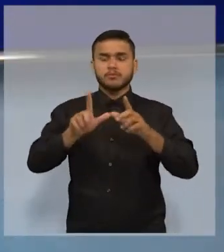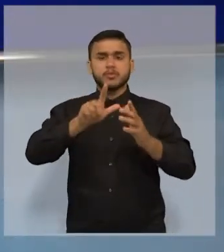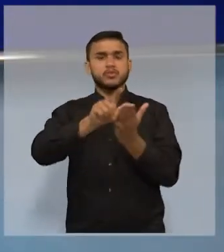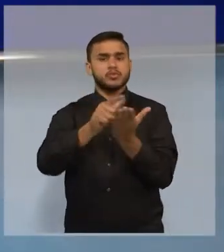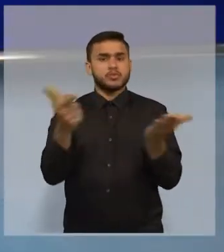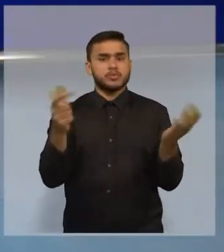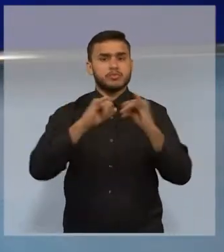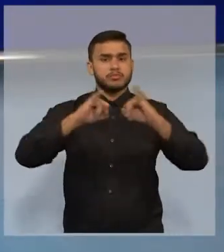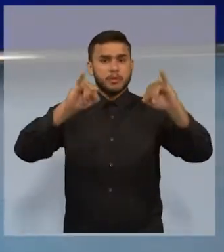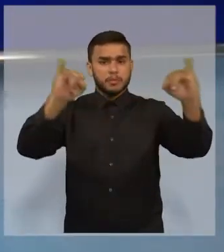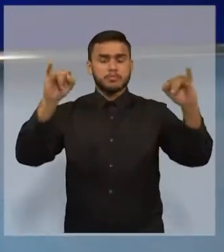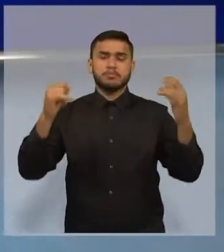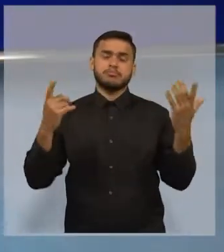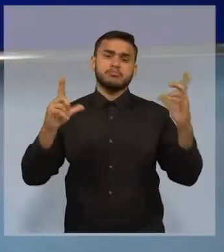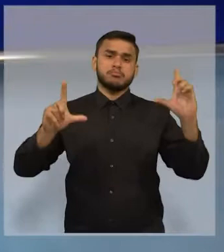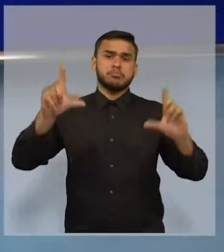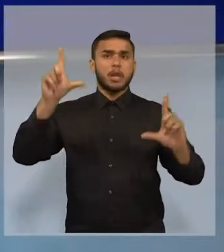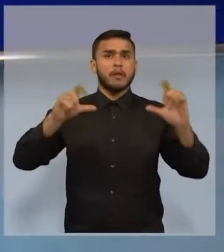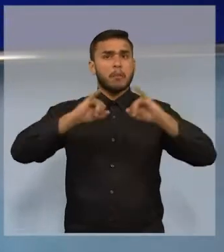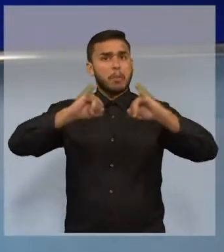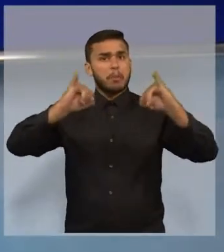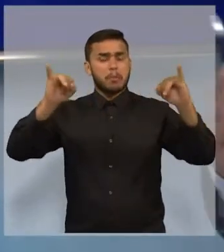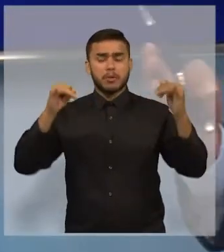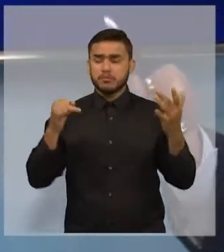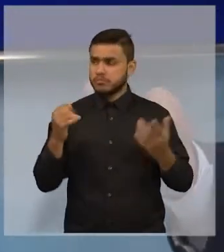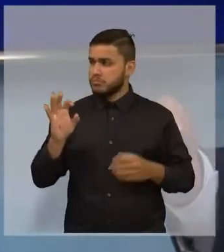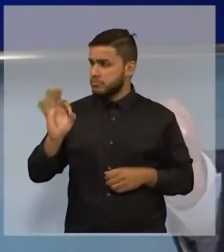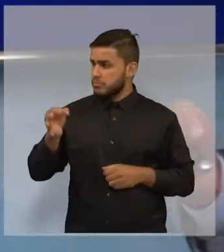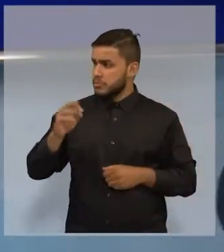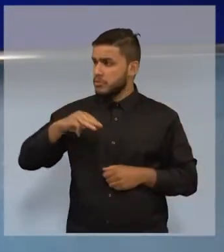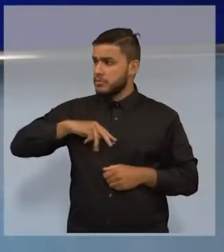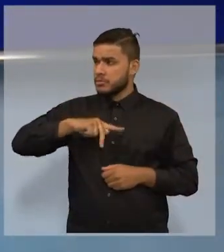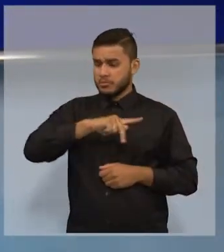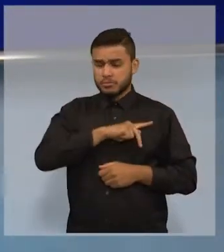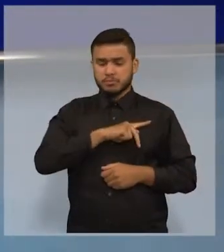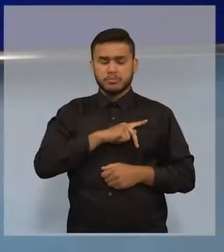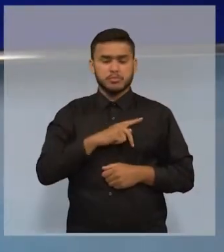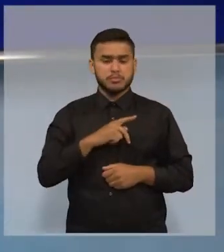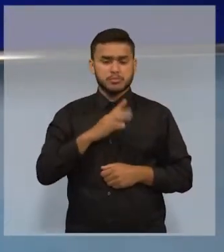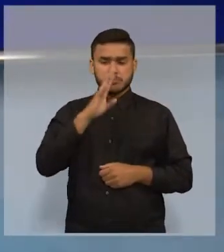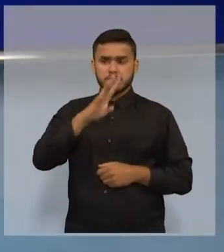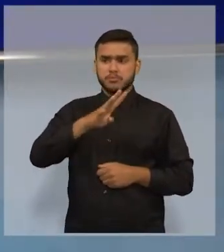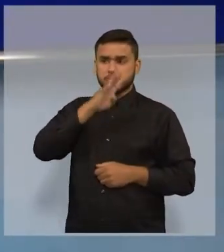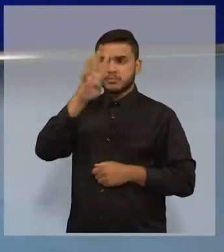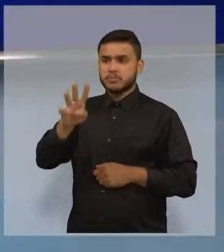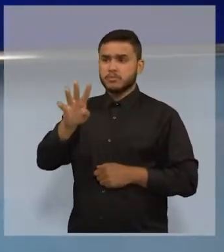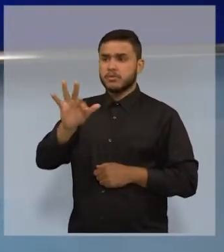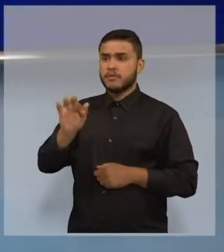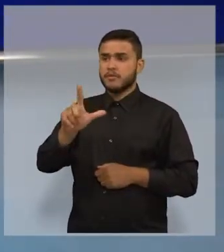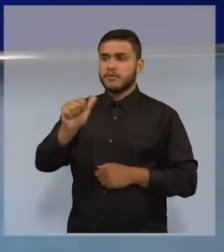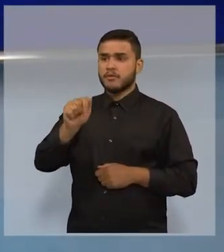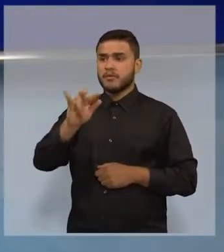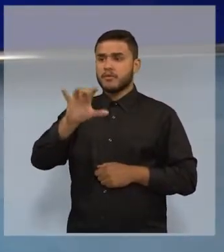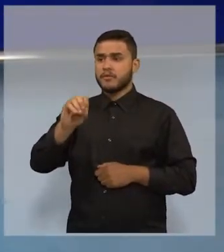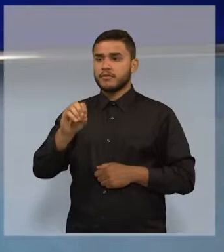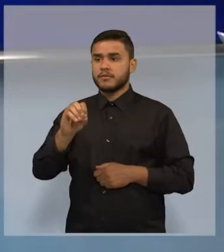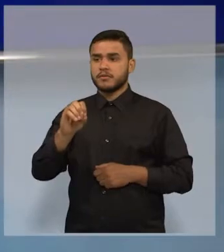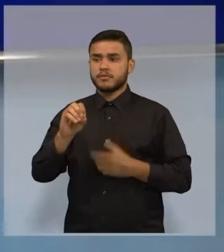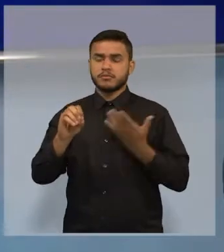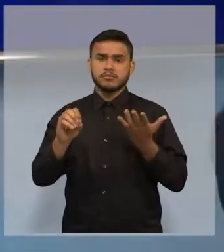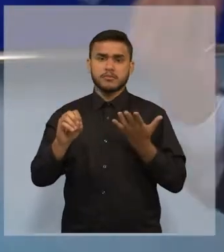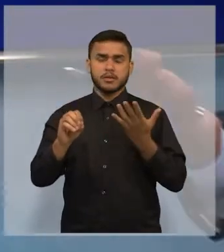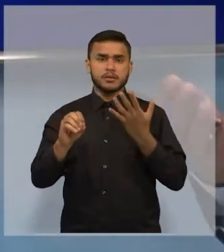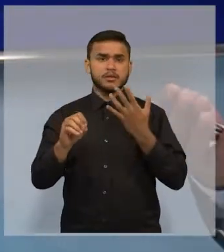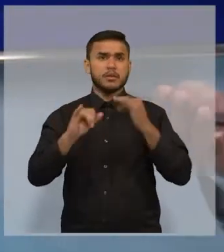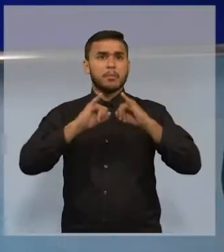seguinte, a imprensa precisa divulgar. Os fatos estão aí. O Ministério Público ofereceu a denúncia. Então, para